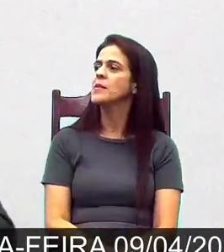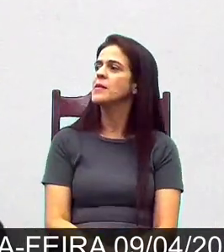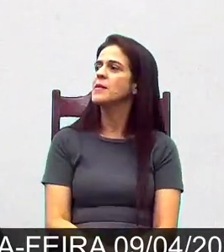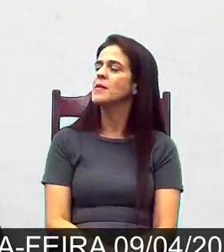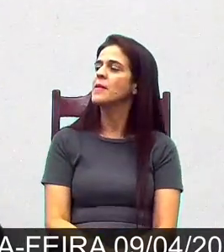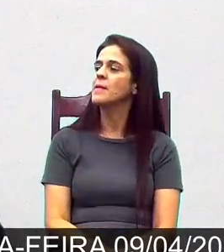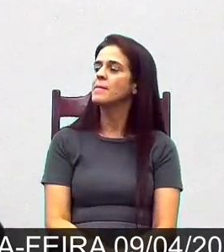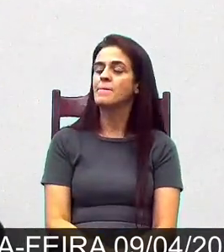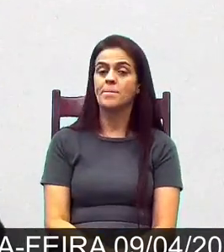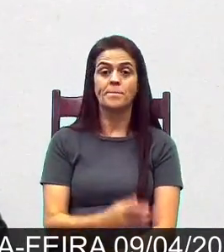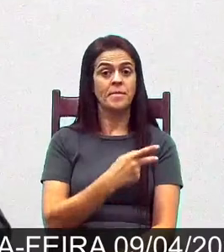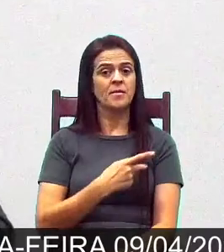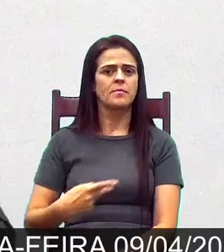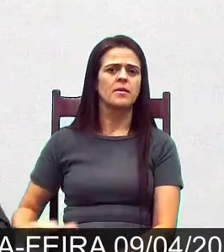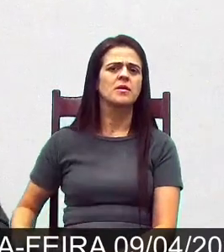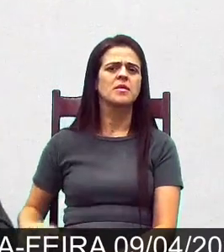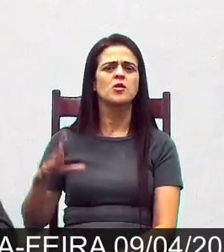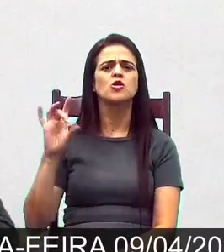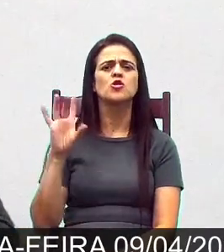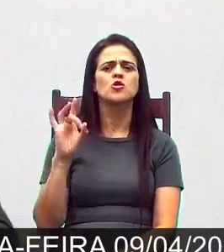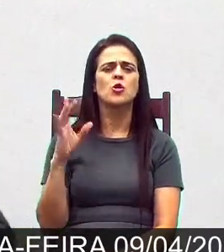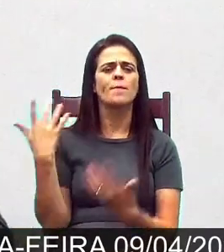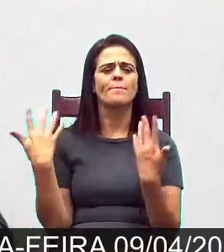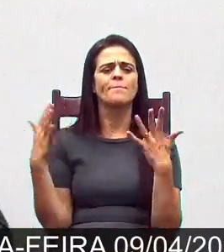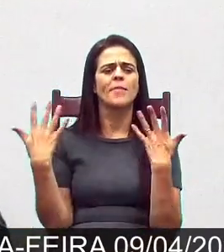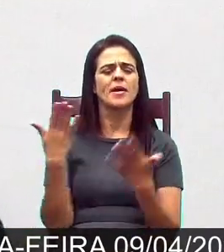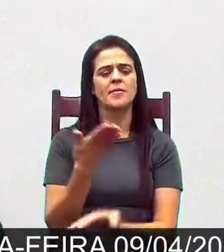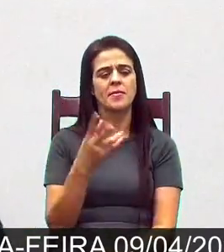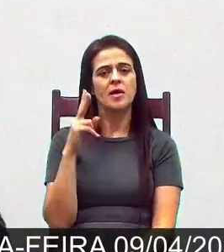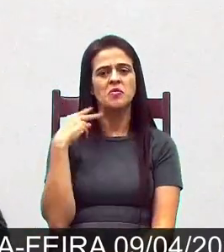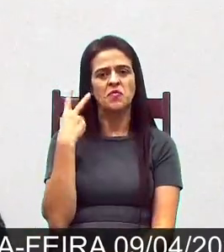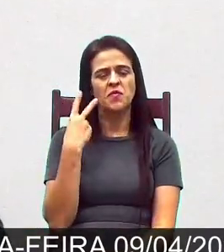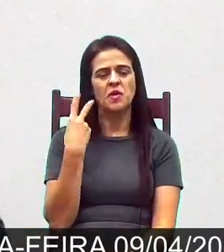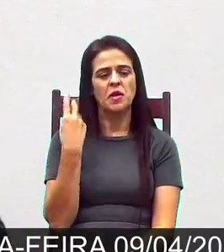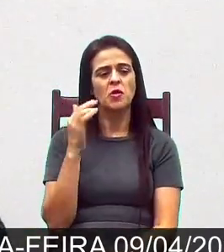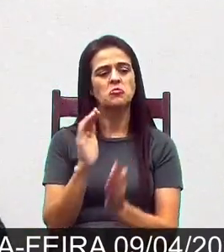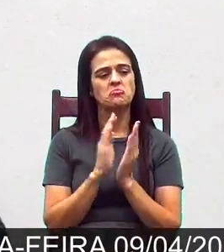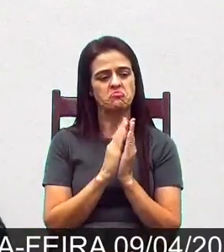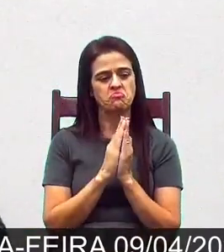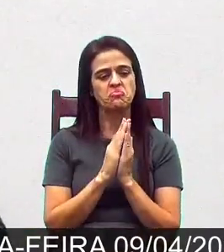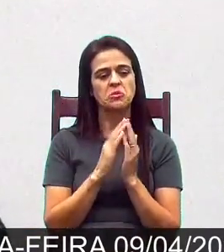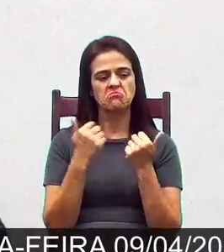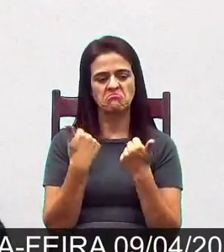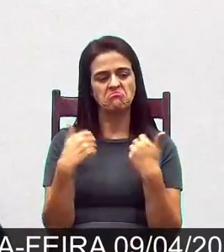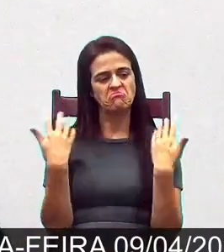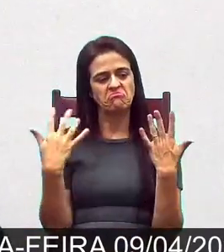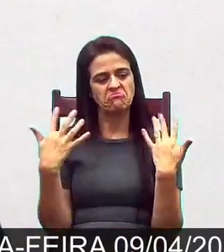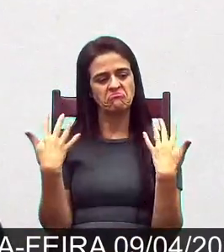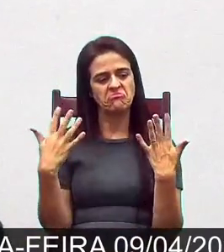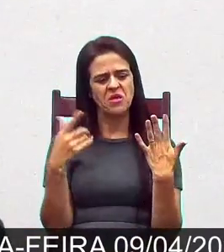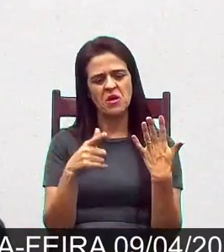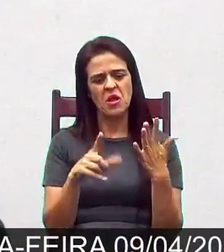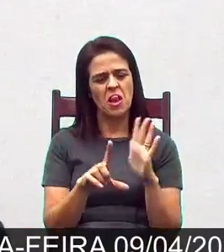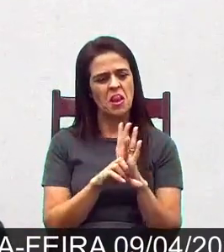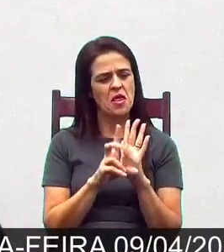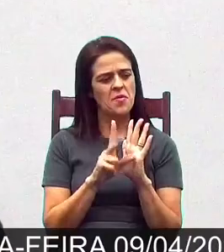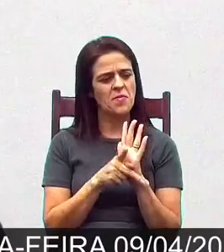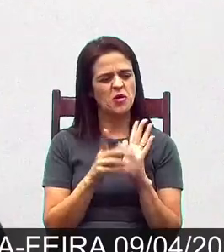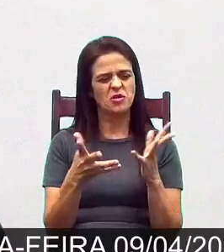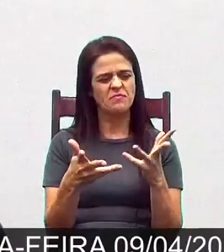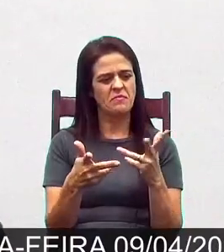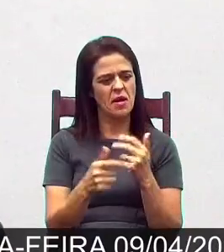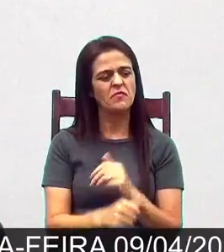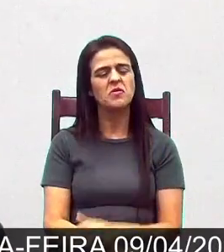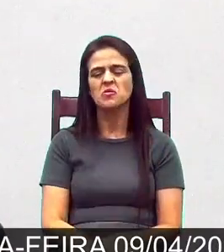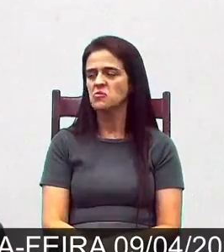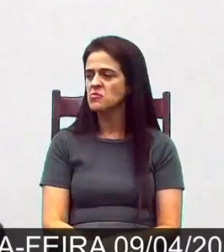Senhor presidente, apenas para parabenizar o vereador Luiz Pamonheiro, parabéns pela propositura da grandeza do senhor, do